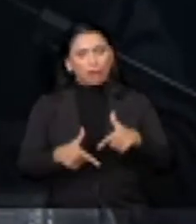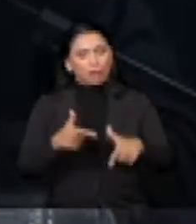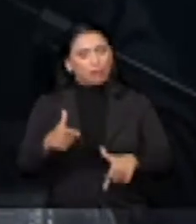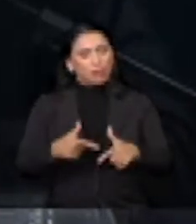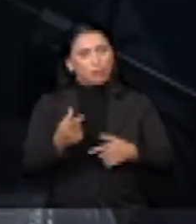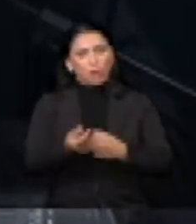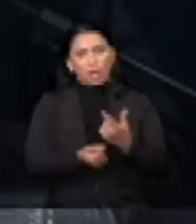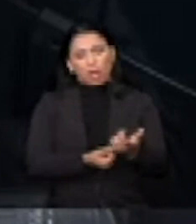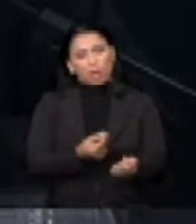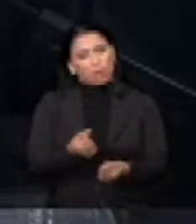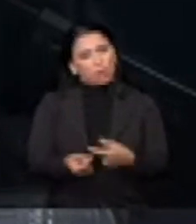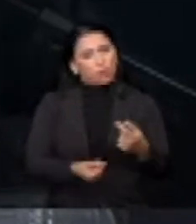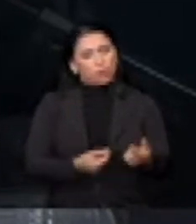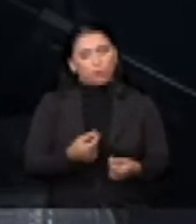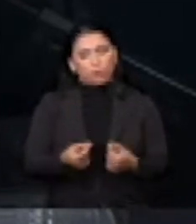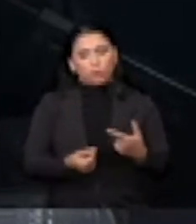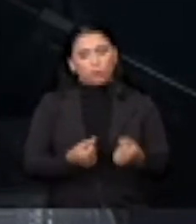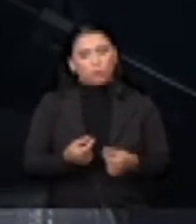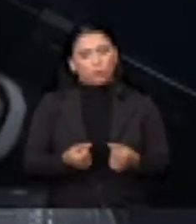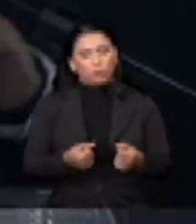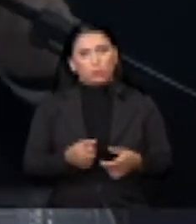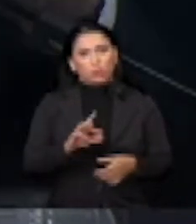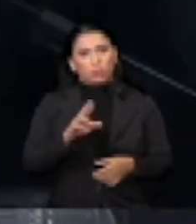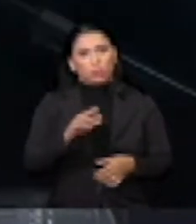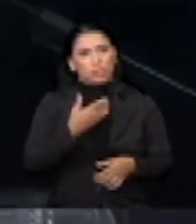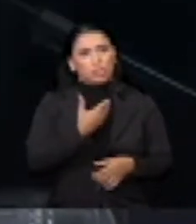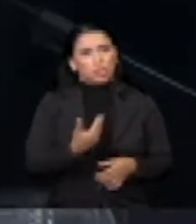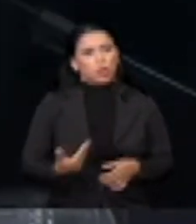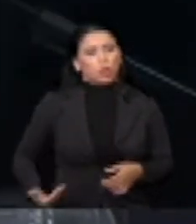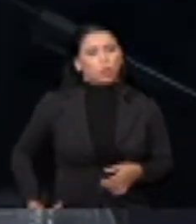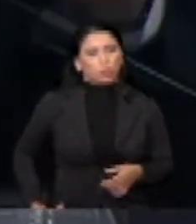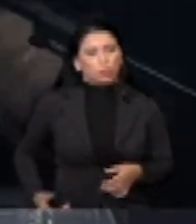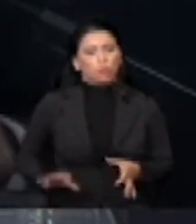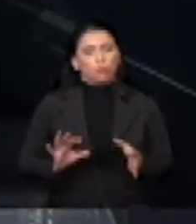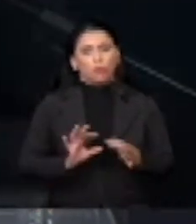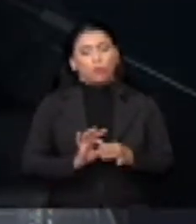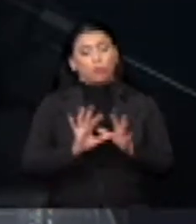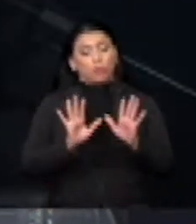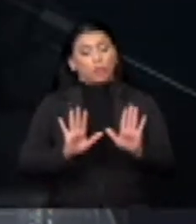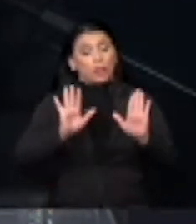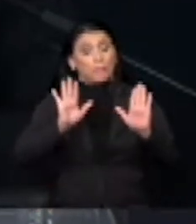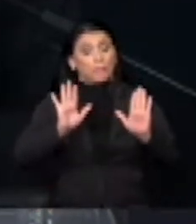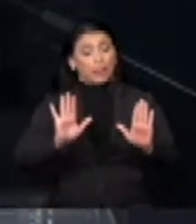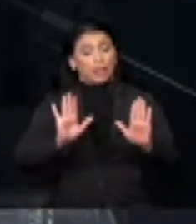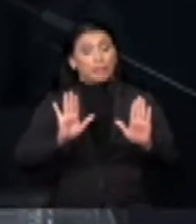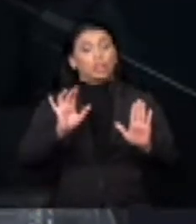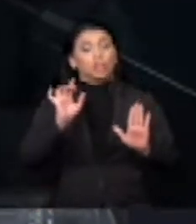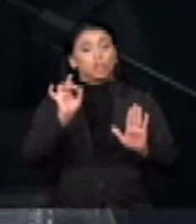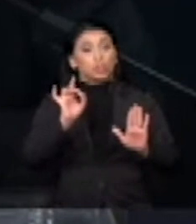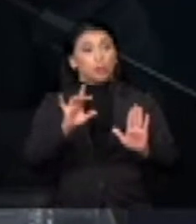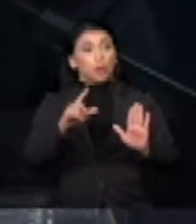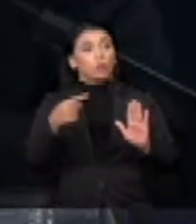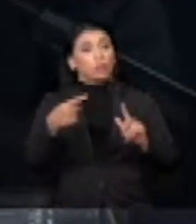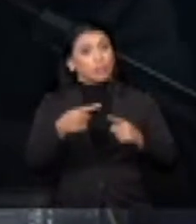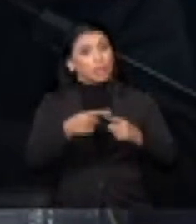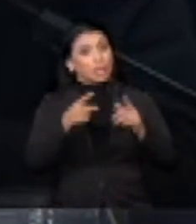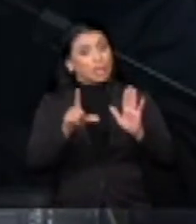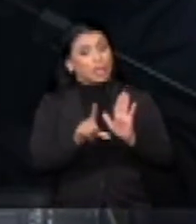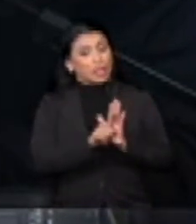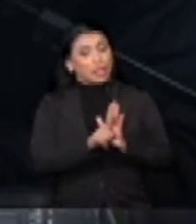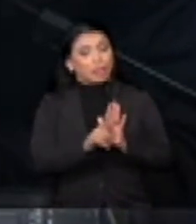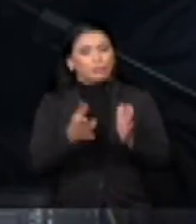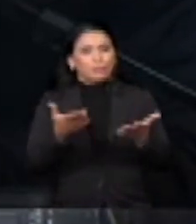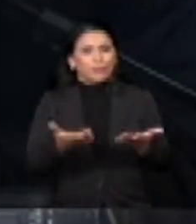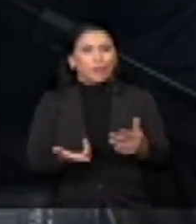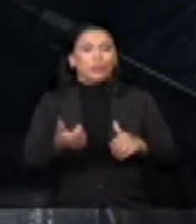independente da autorização de órgãos públicos salvo nos casos previstos em lei na